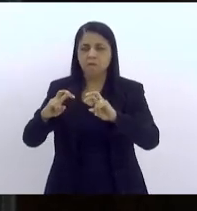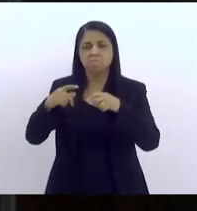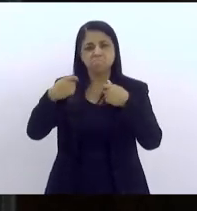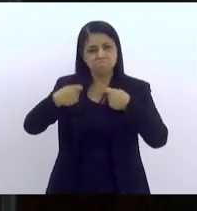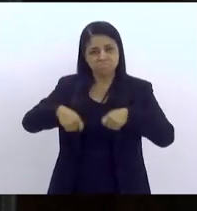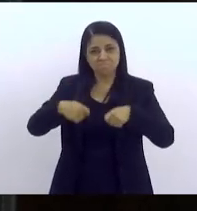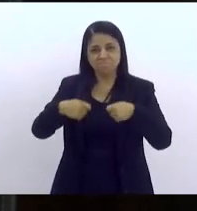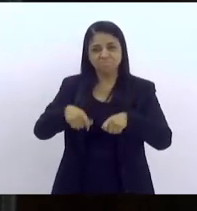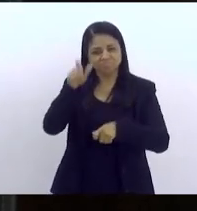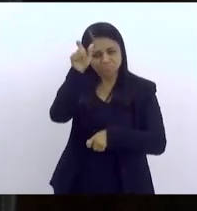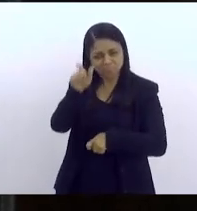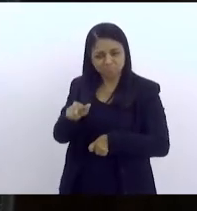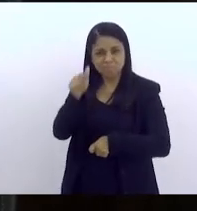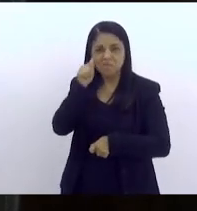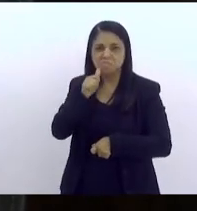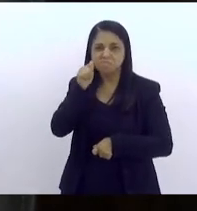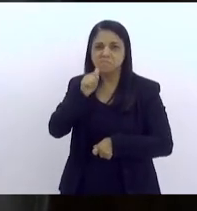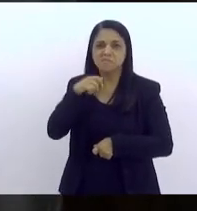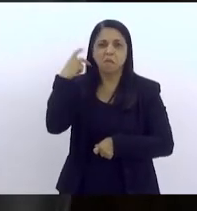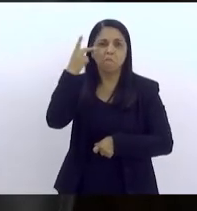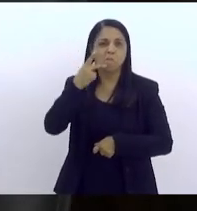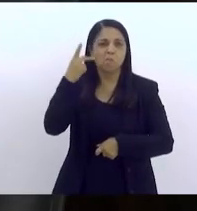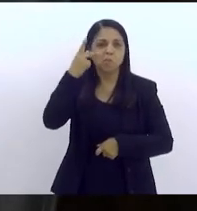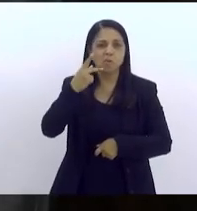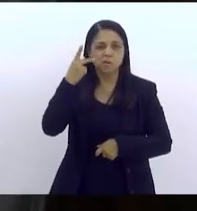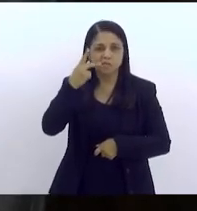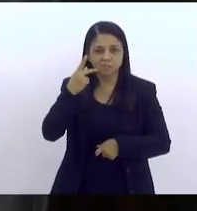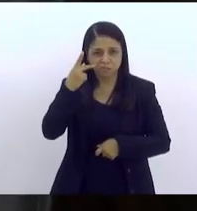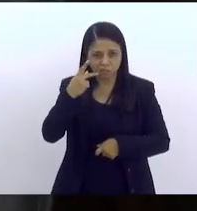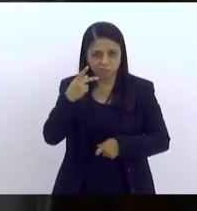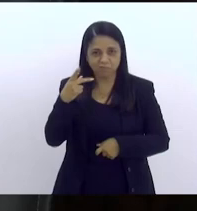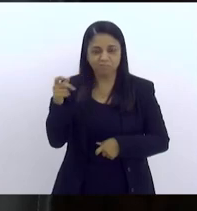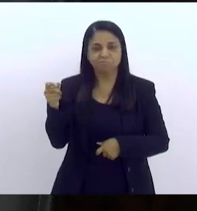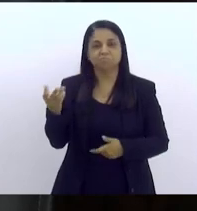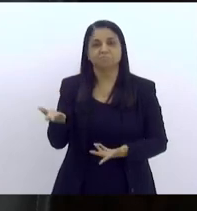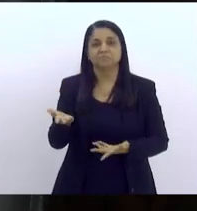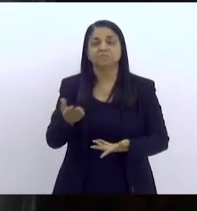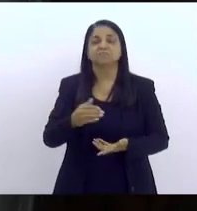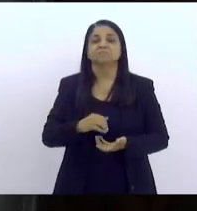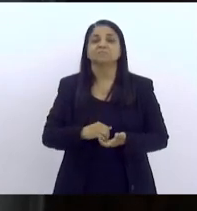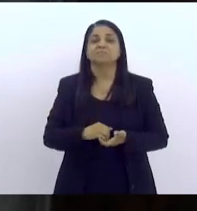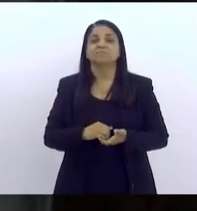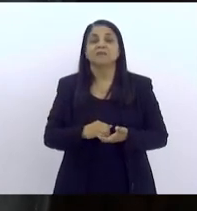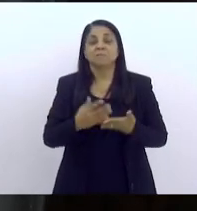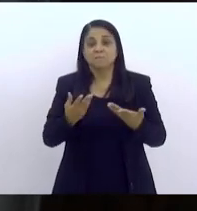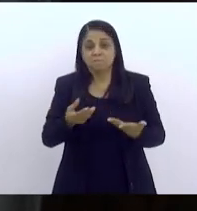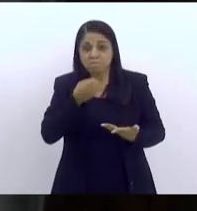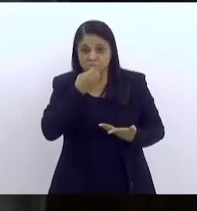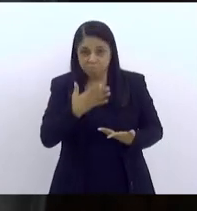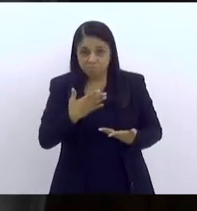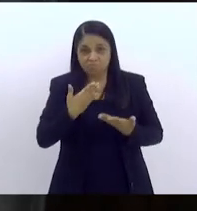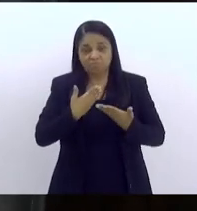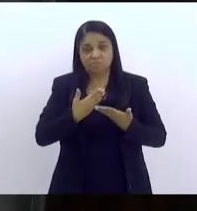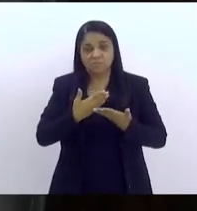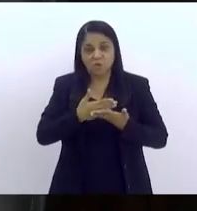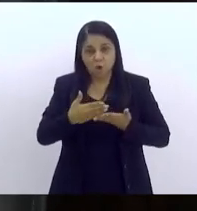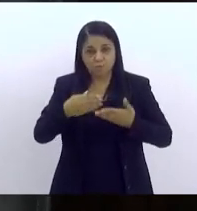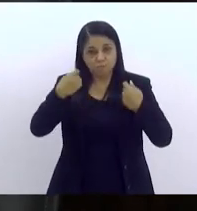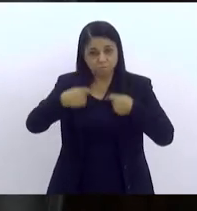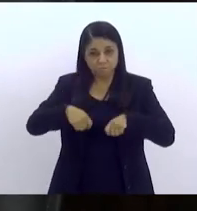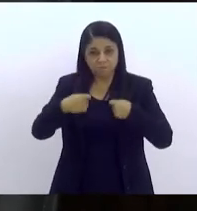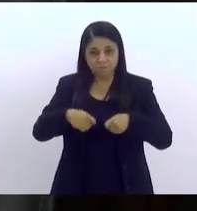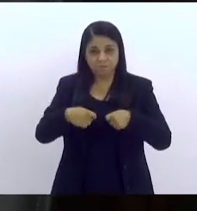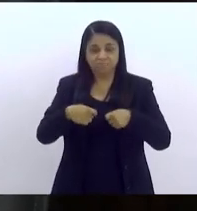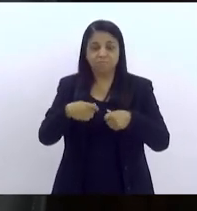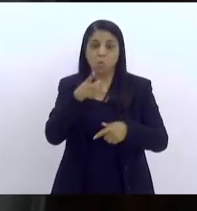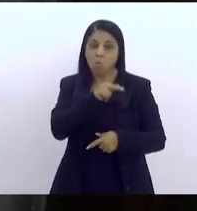necessidade de feminizar a política é bom eu preciso começar como sou professor